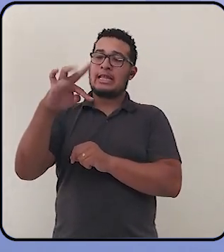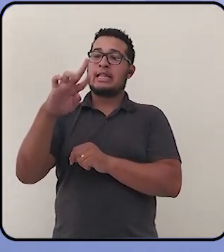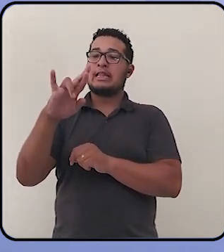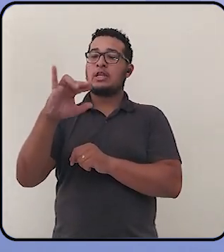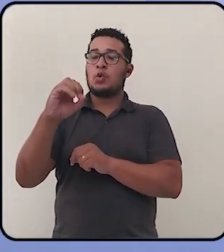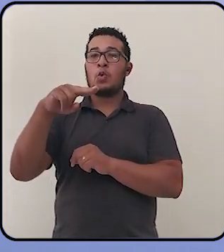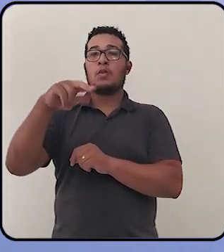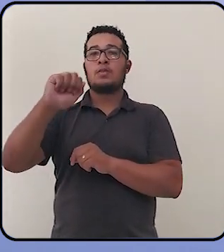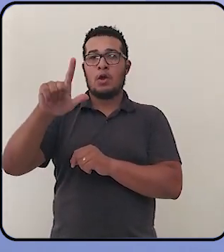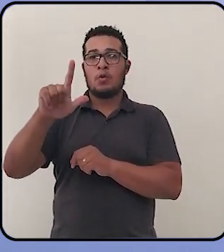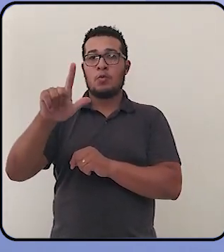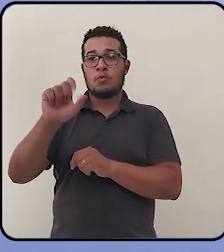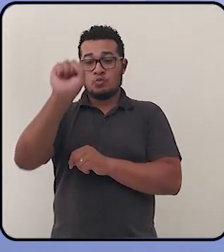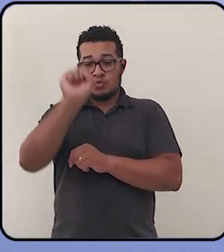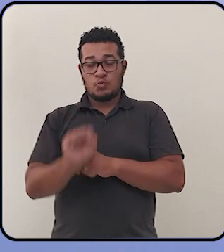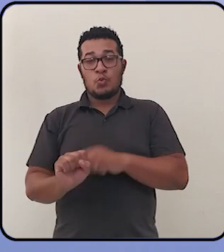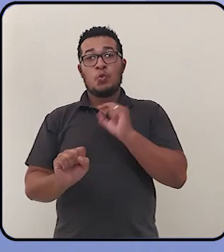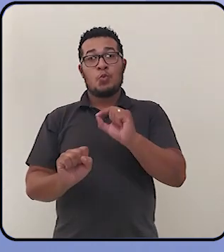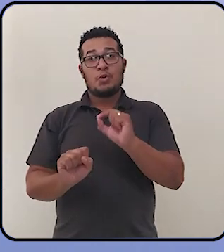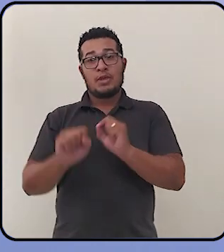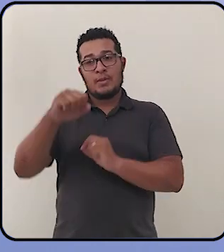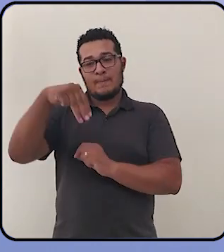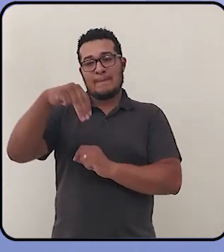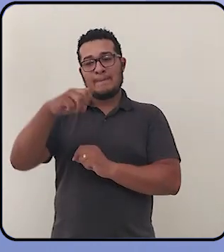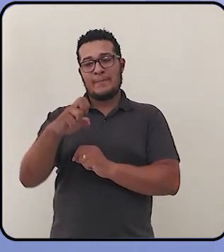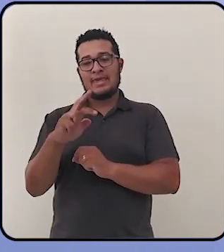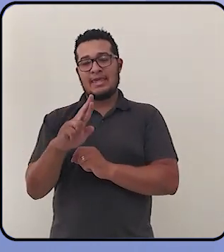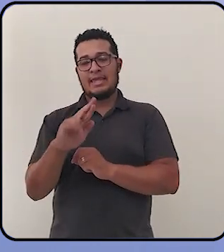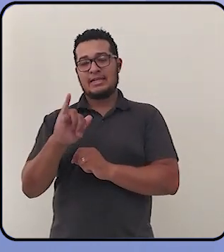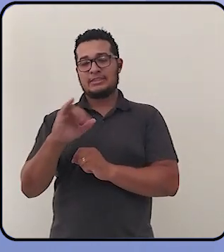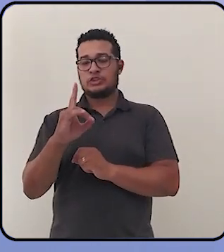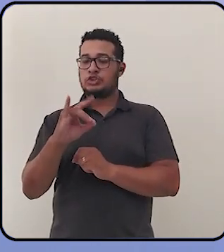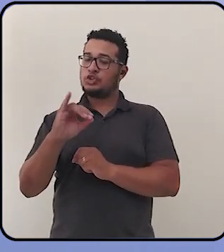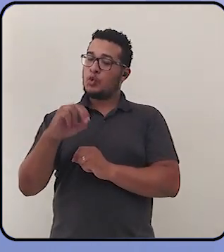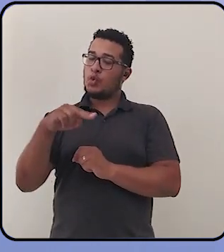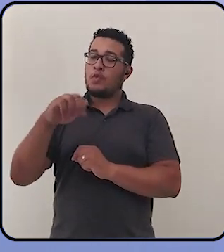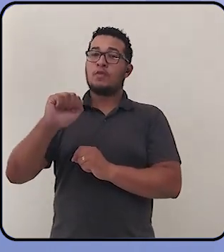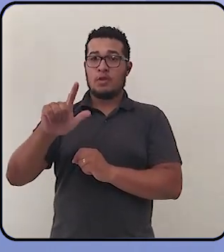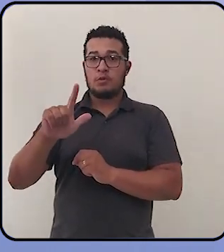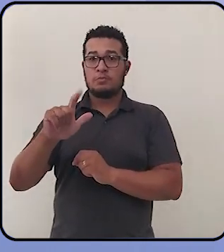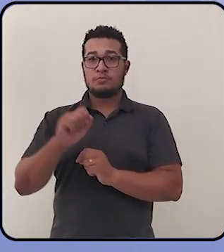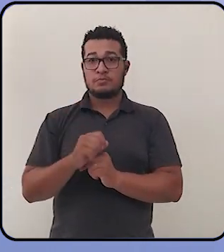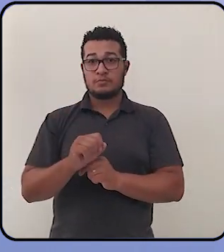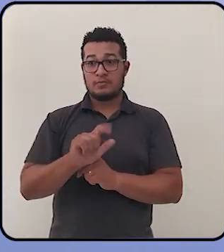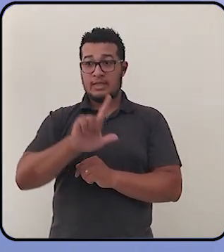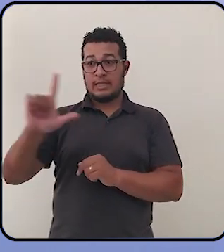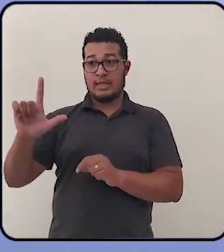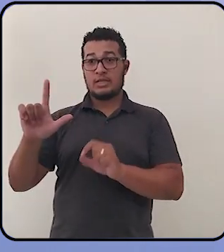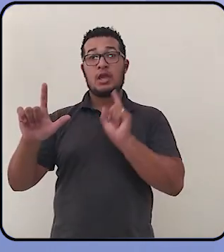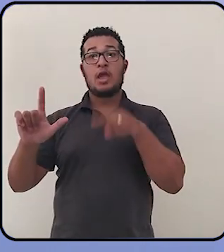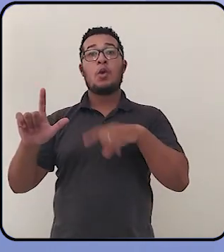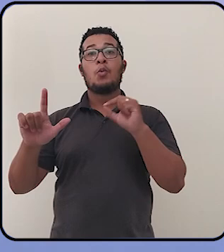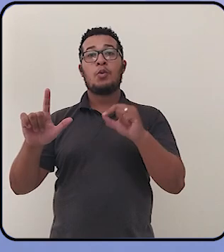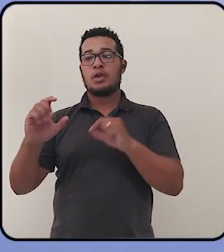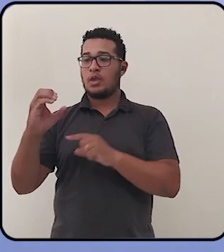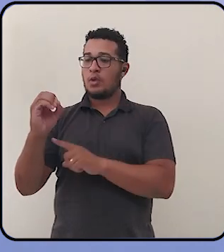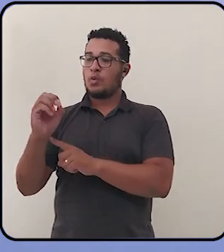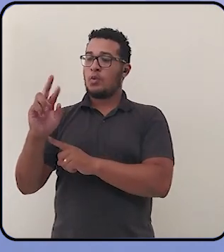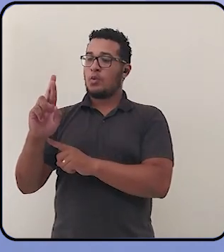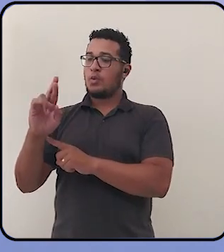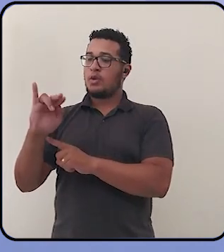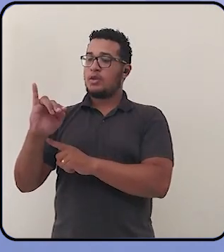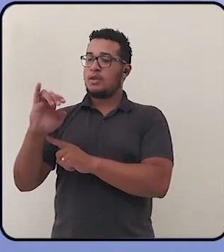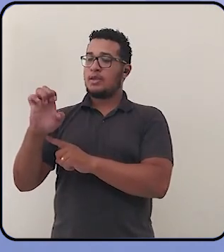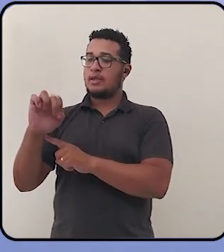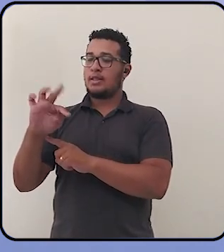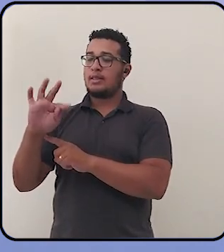contrário, meridional. O leste, a gente pode usar também oriental. E